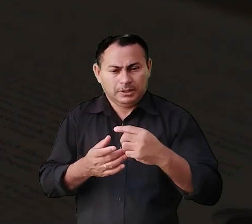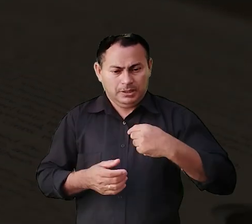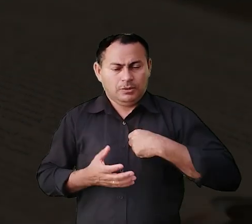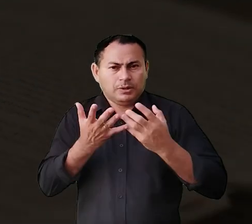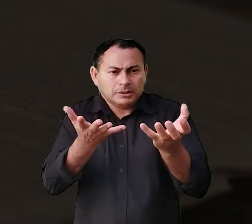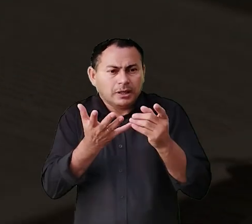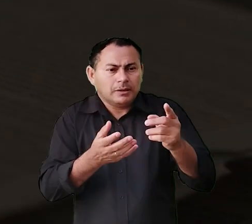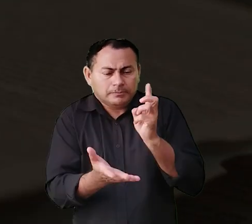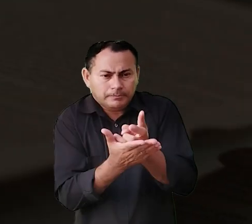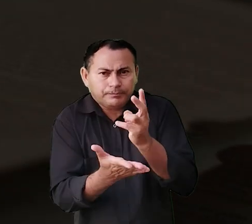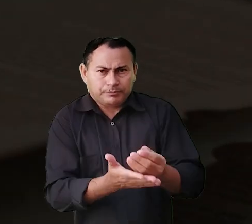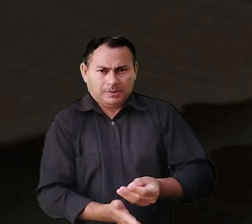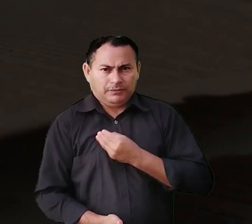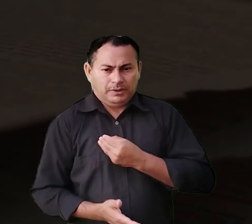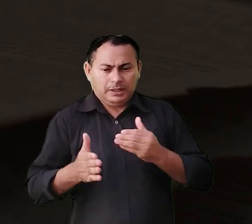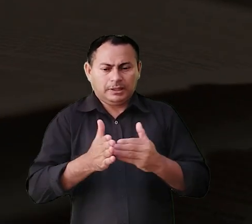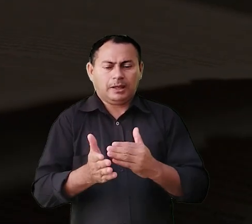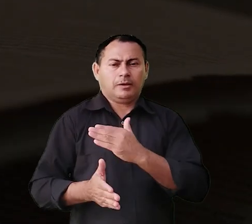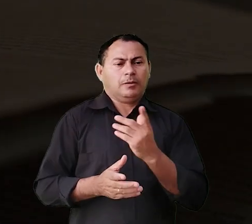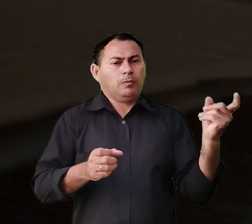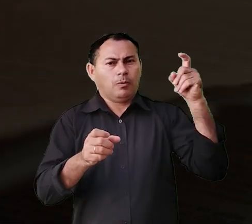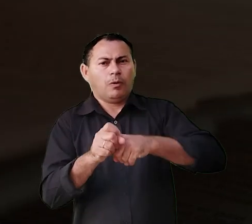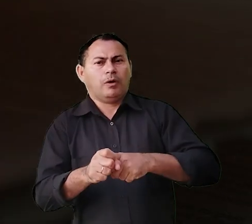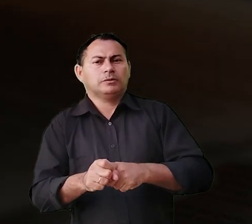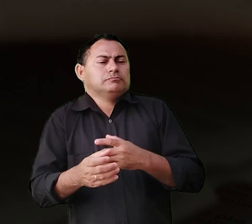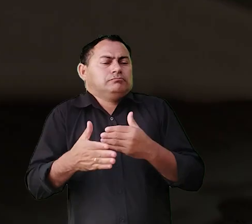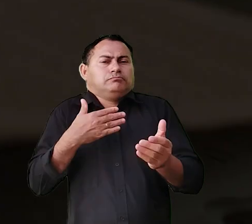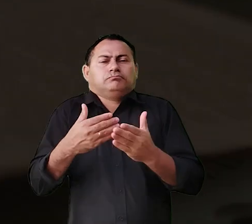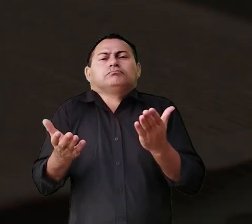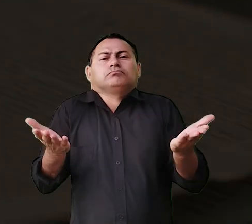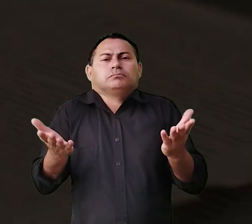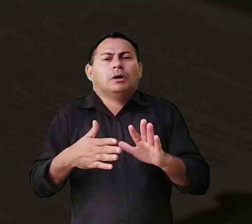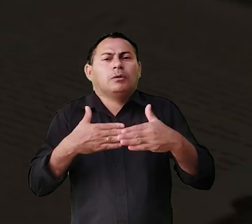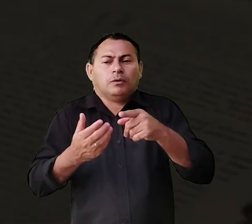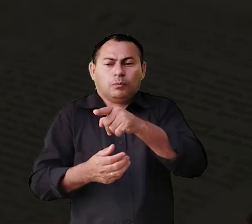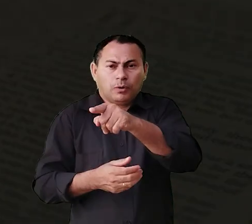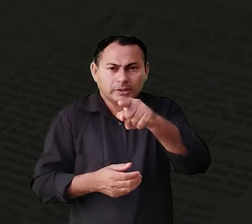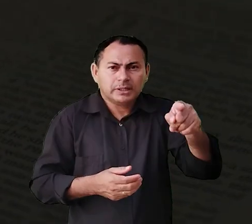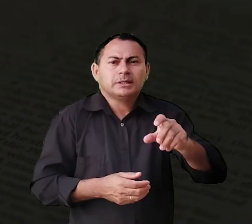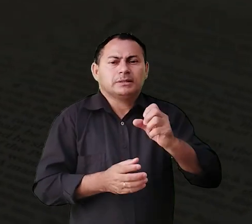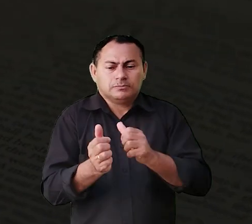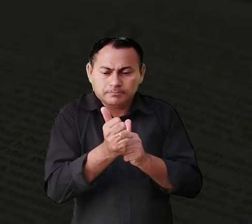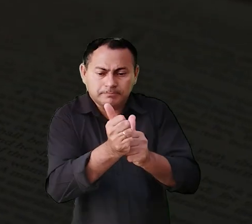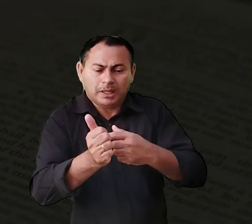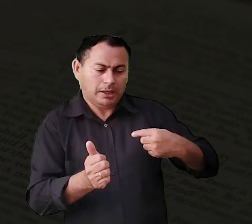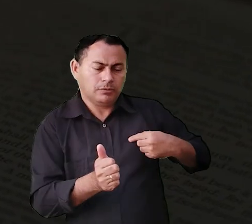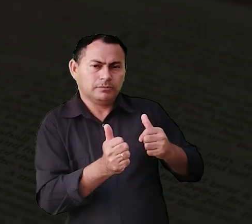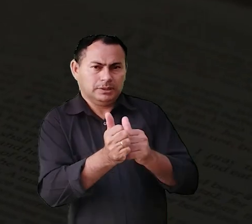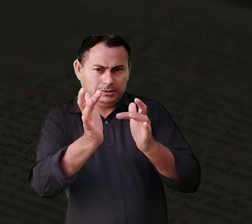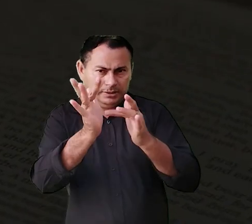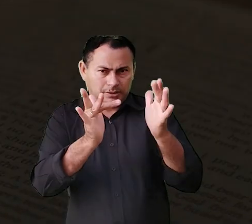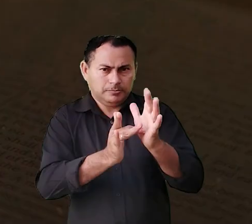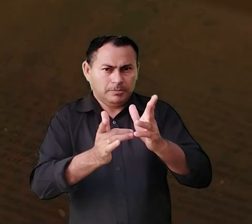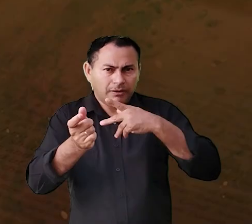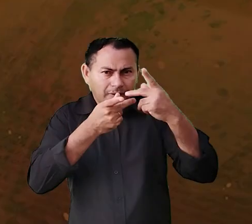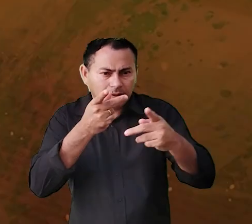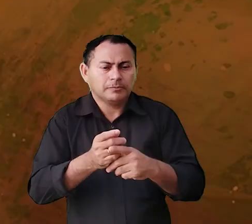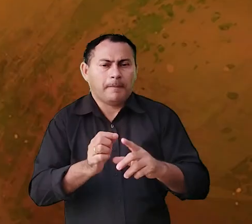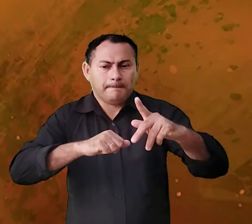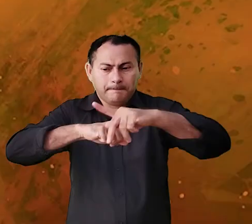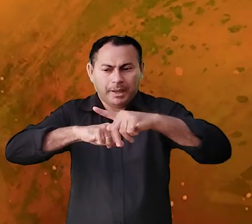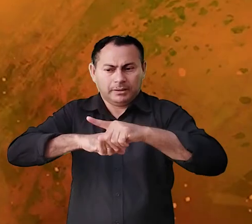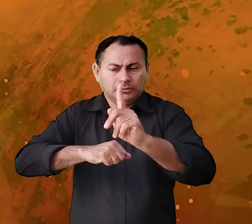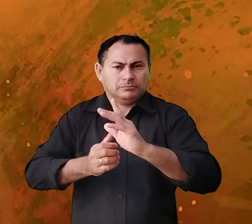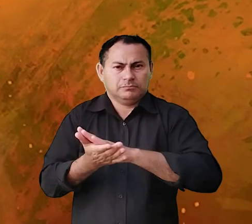respondeu: se eu quiser que ele permaneça vivo até que eu volte, o que lhe importa? Quanto a você, siga-me. Jesus estava